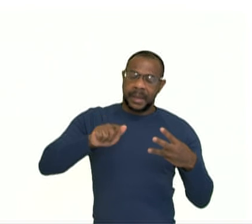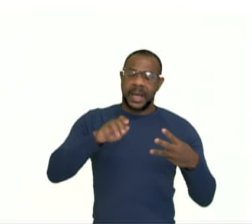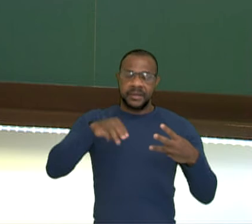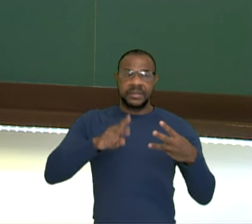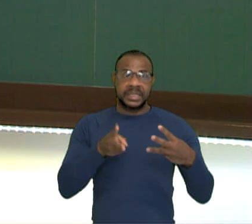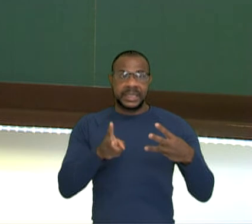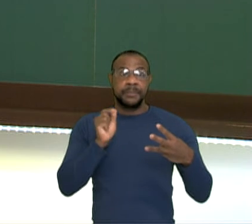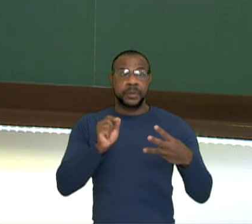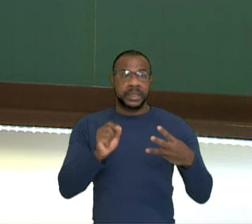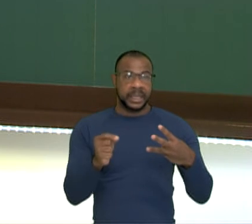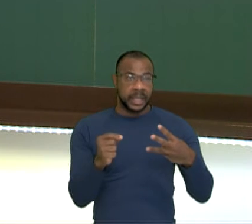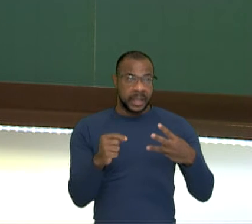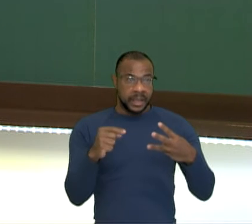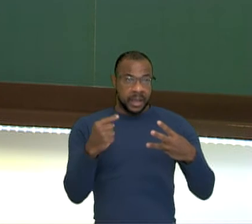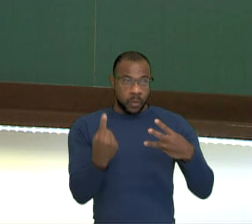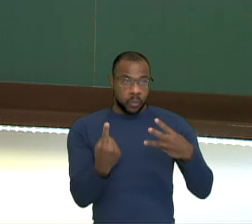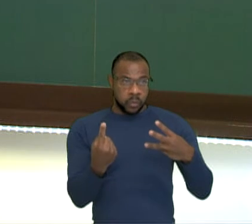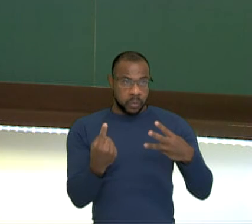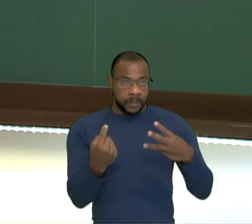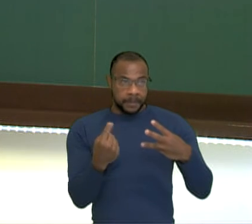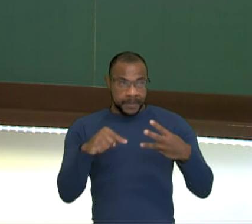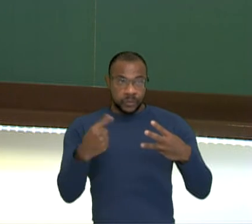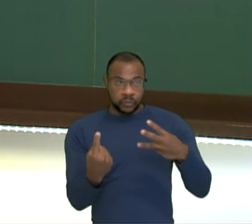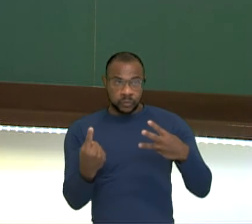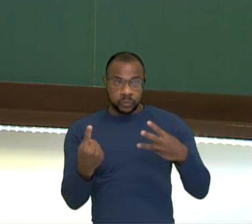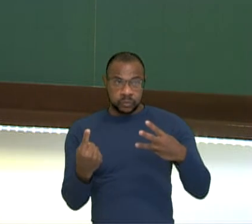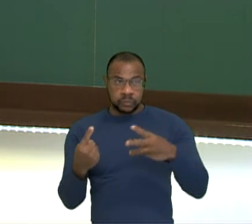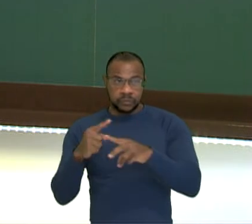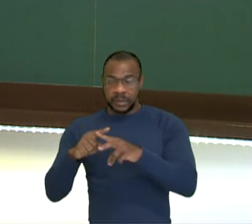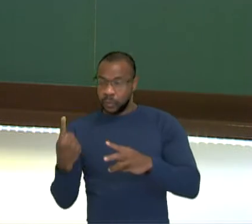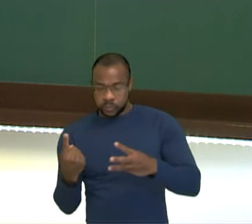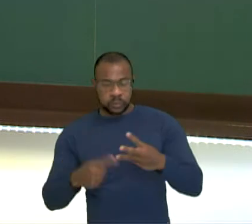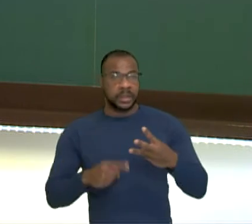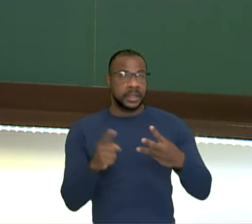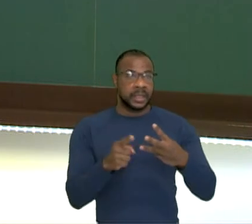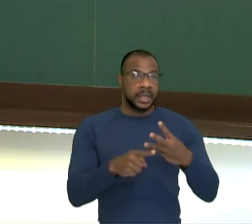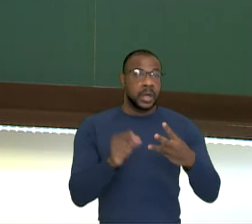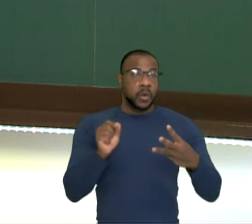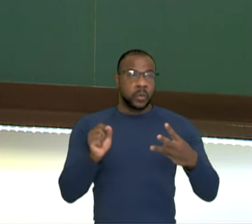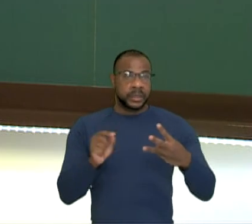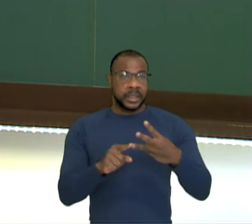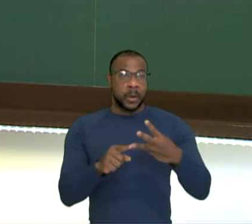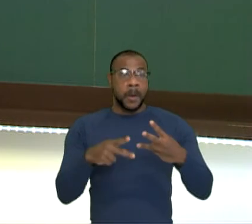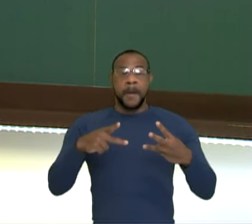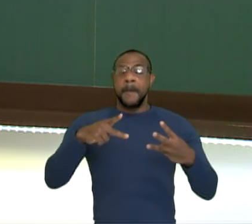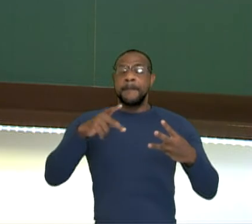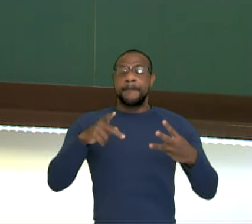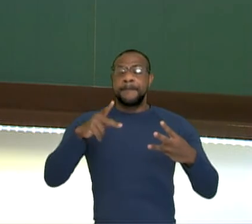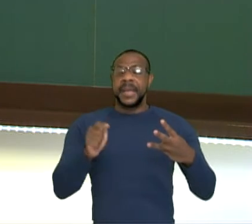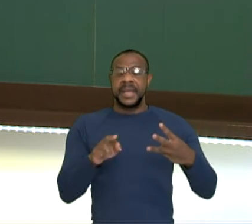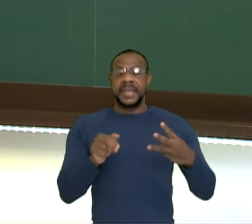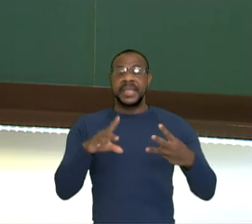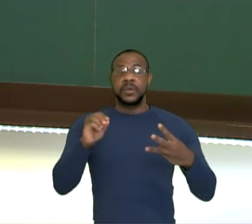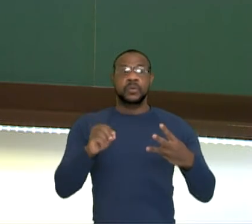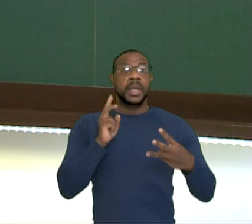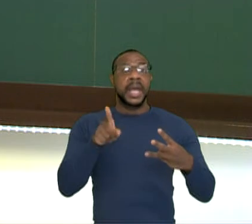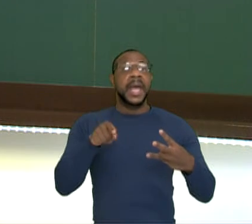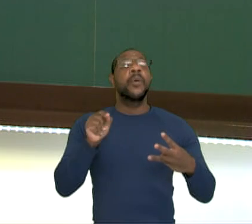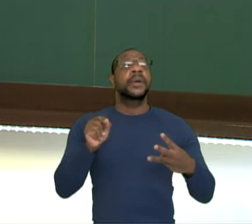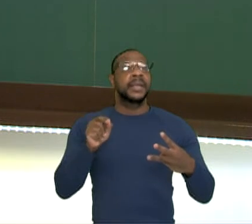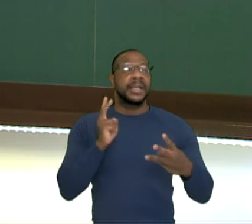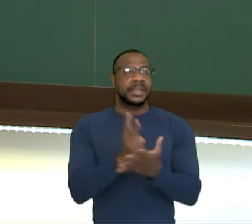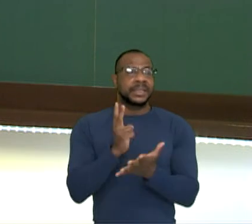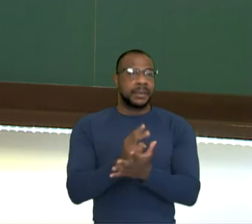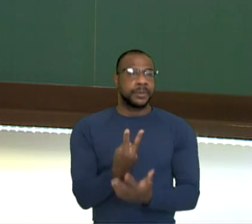de 2π rad, ou 2π radianos, né? Então, essa função, ela pode